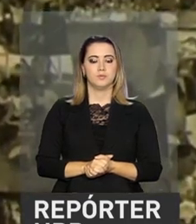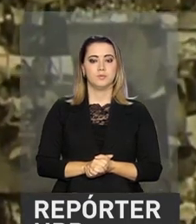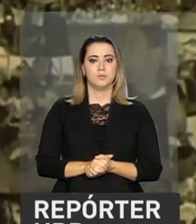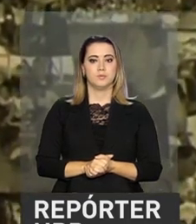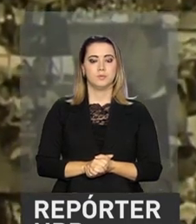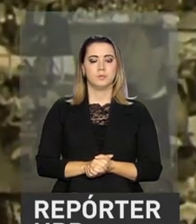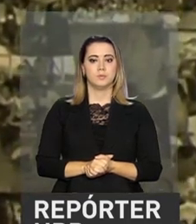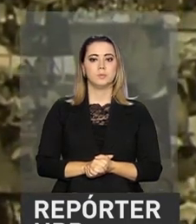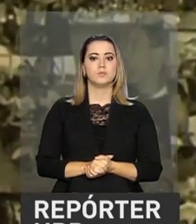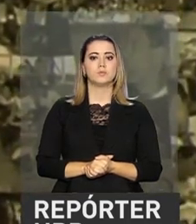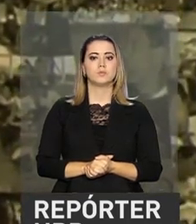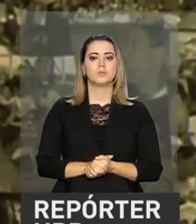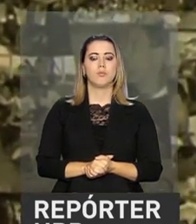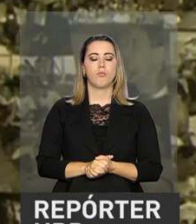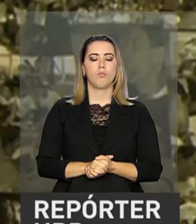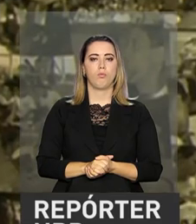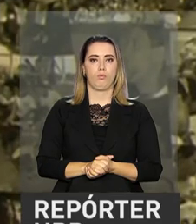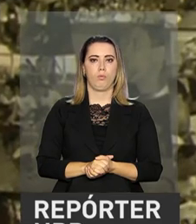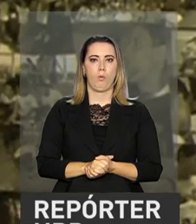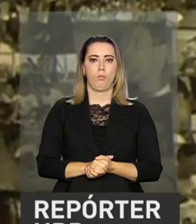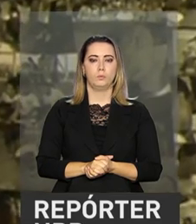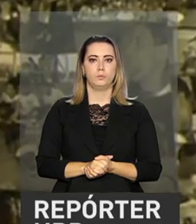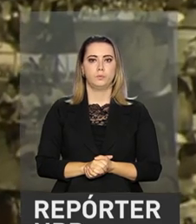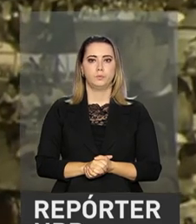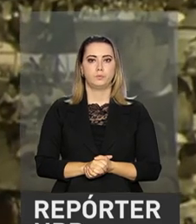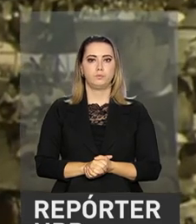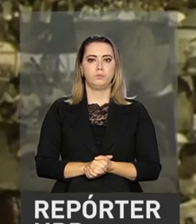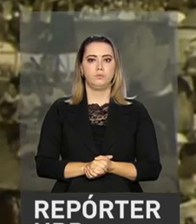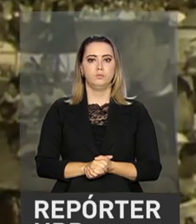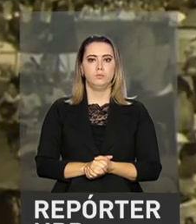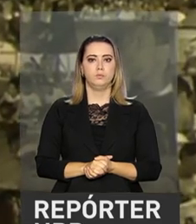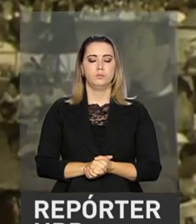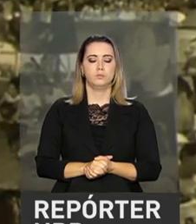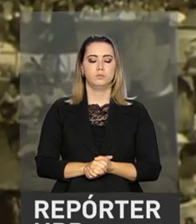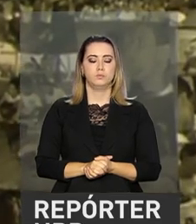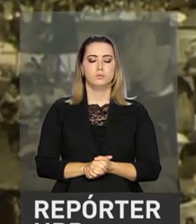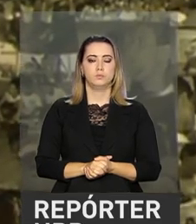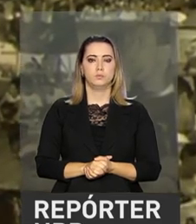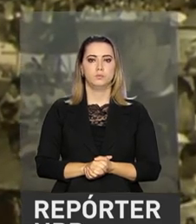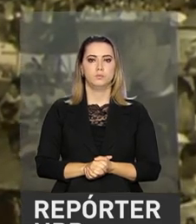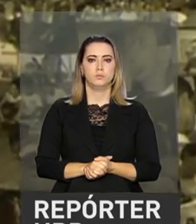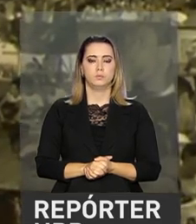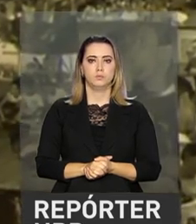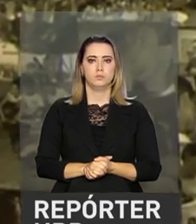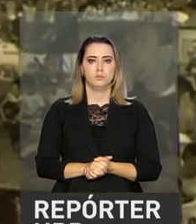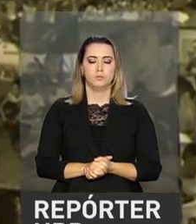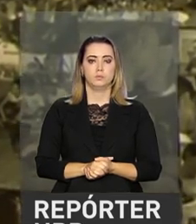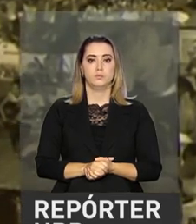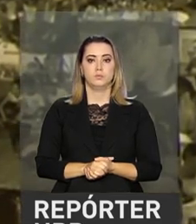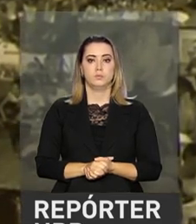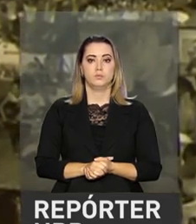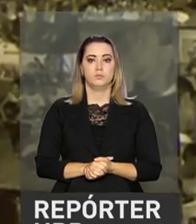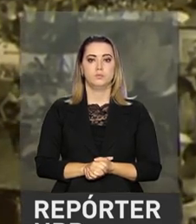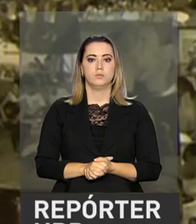Quando eu nasci, eu já era ouvinte, e aí pouco tempo depois,